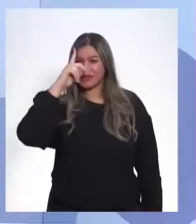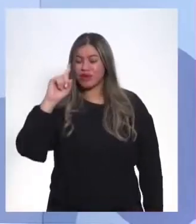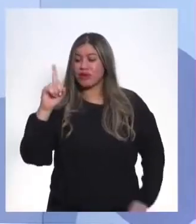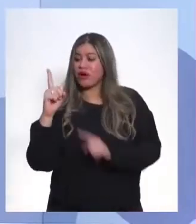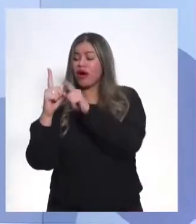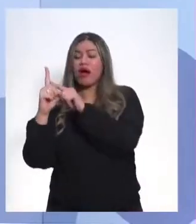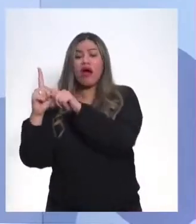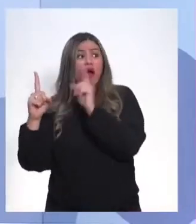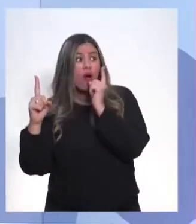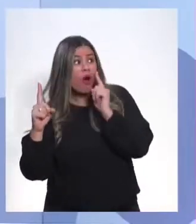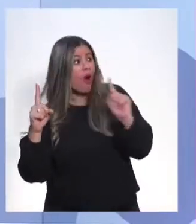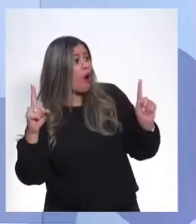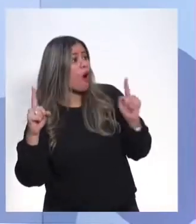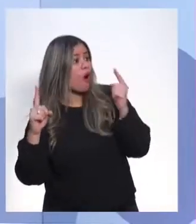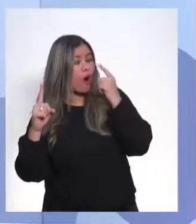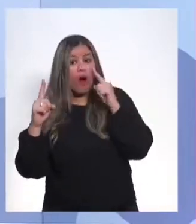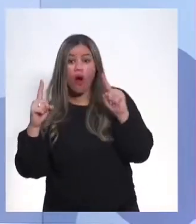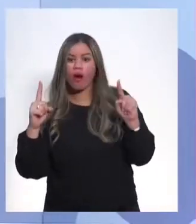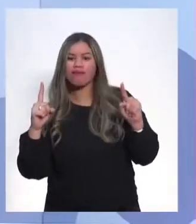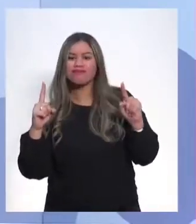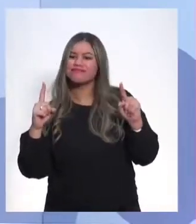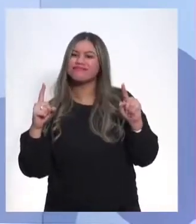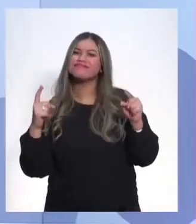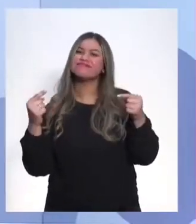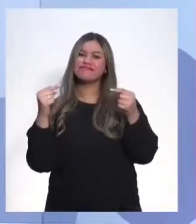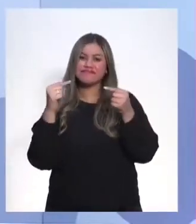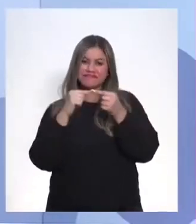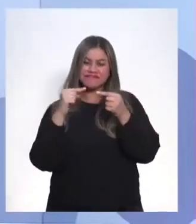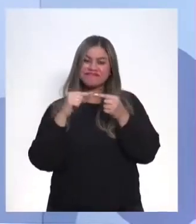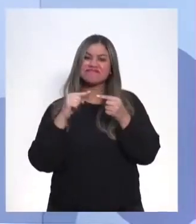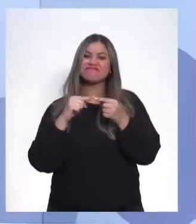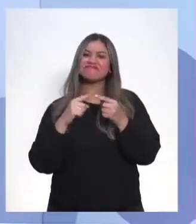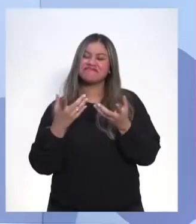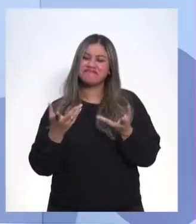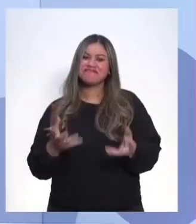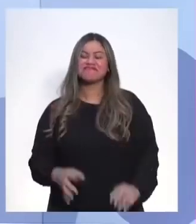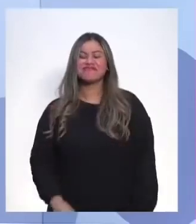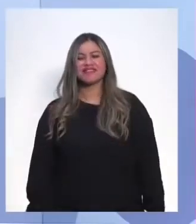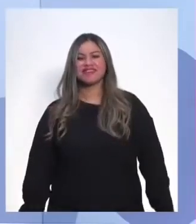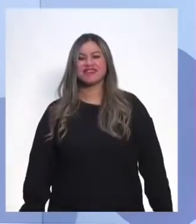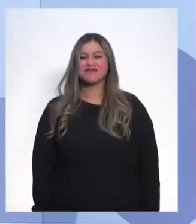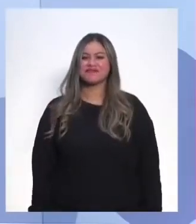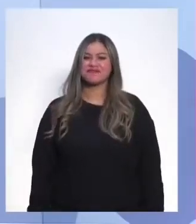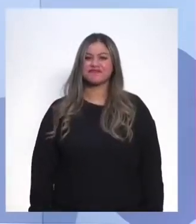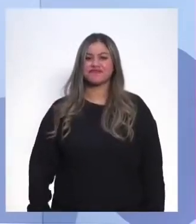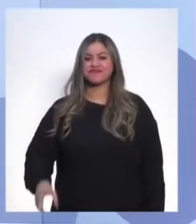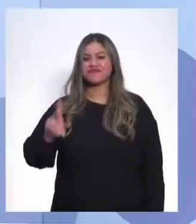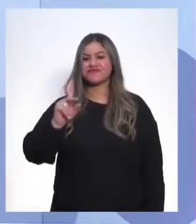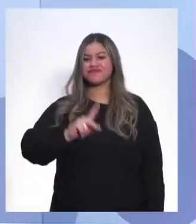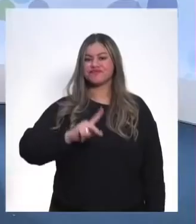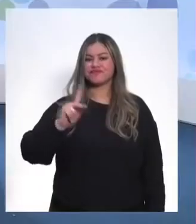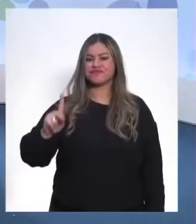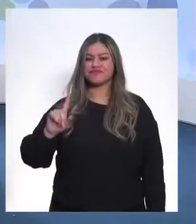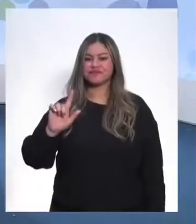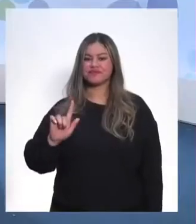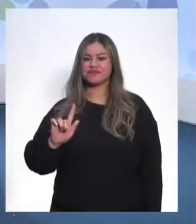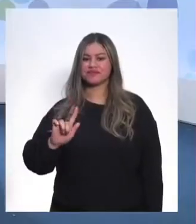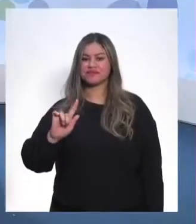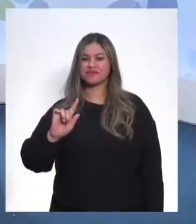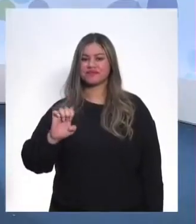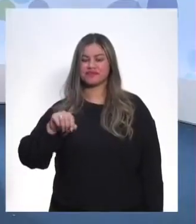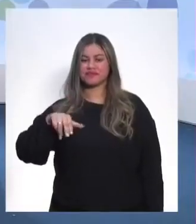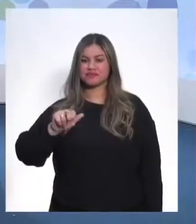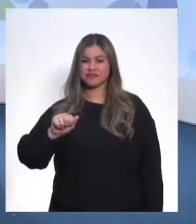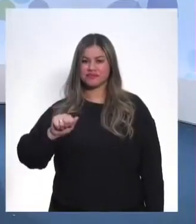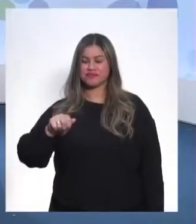professor Marcelo, isso. É a abreviação de olha aí, gente, né? A professora Geana Fran, ela